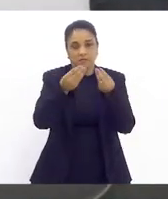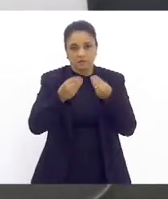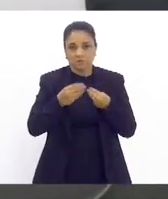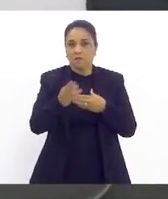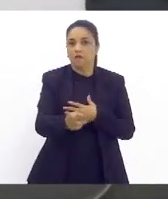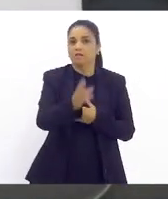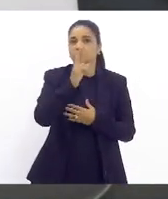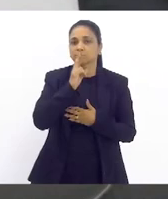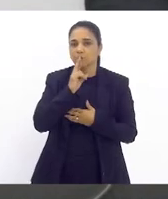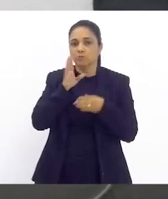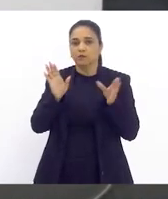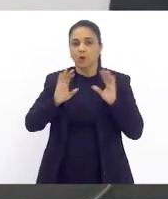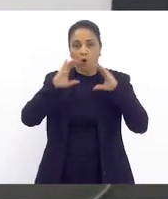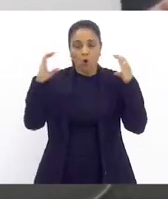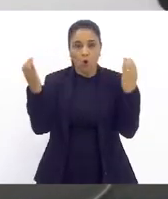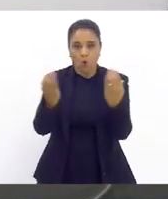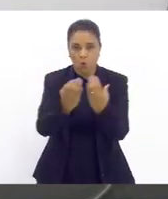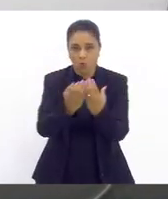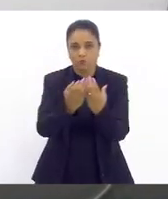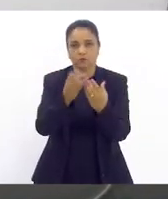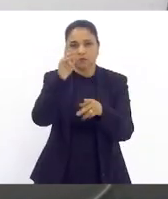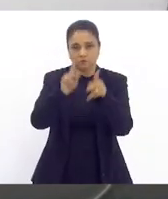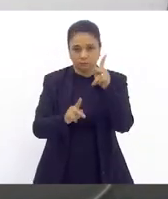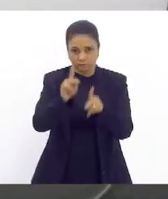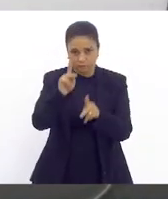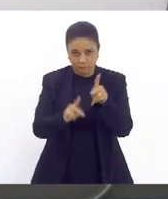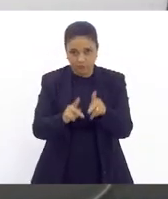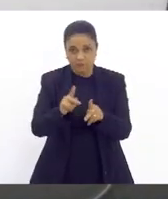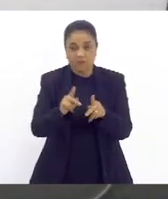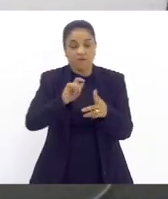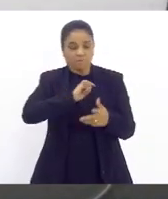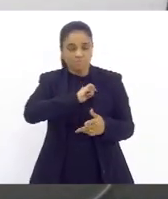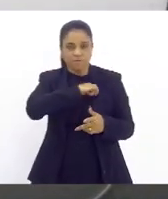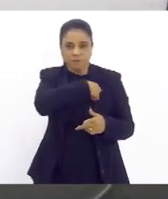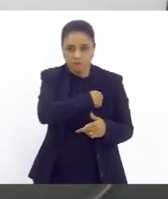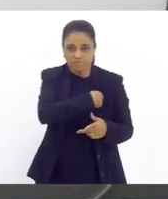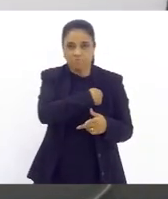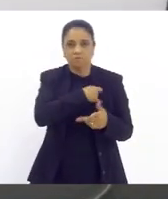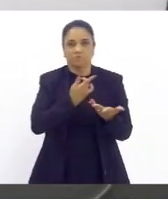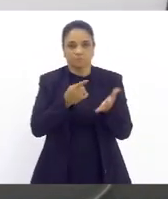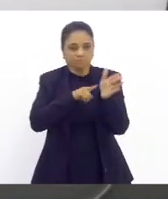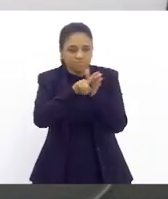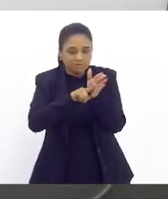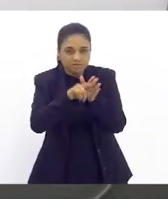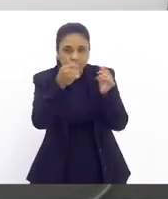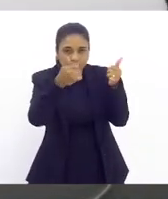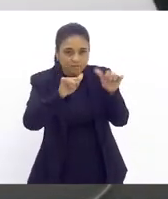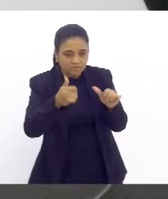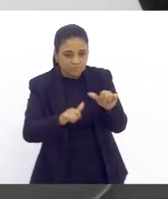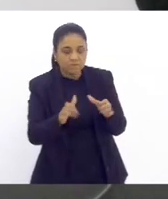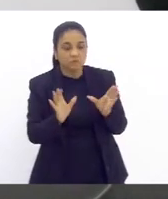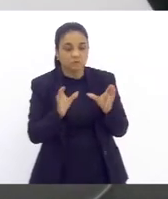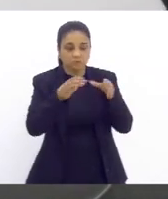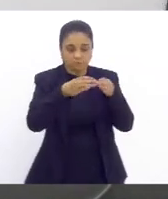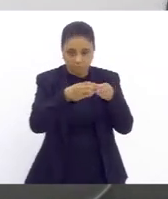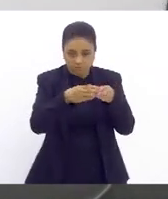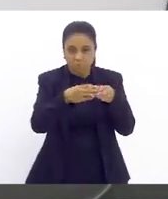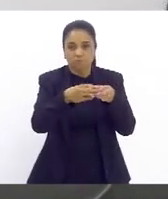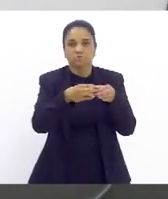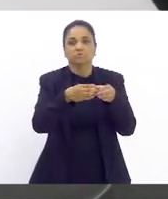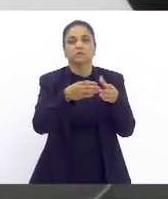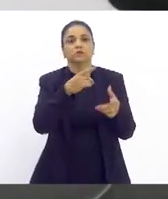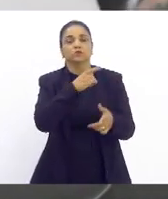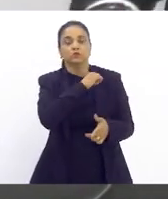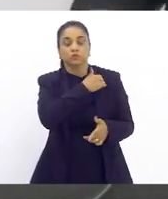a comunidade O que está sendo discutido que tá sendo averiguada fiscalizado né que a nossa função também como comissão fiscalizar o trabalho